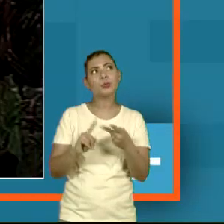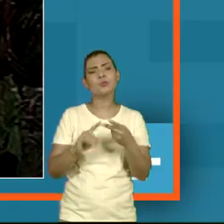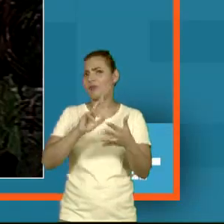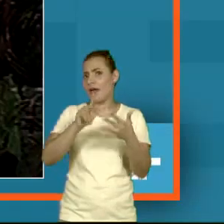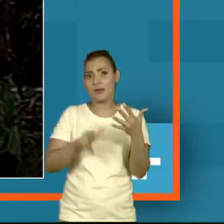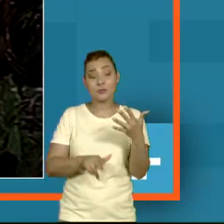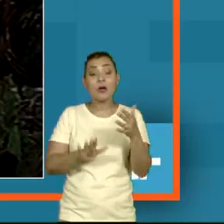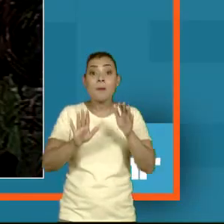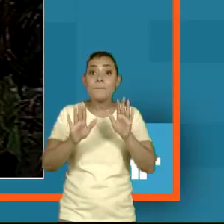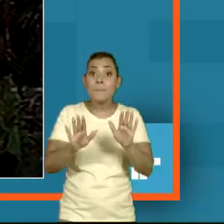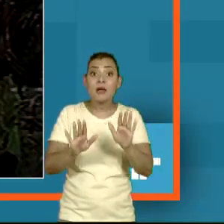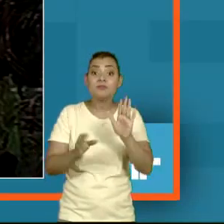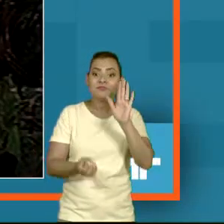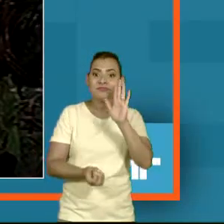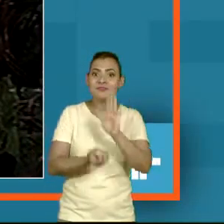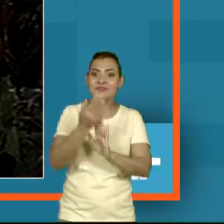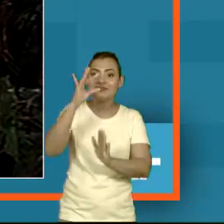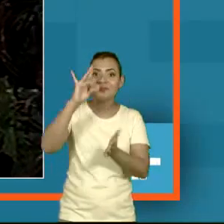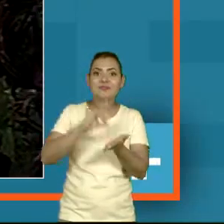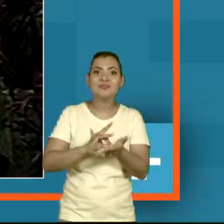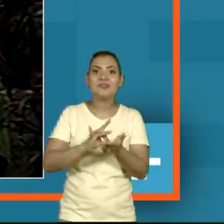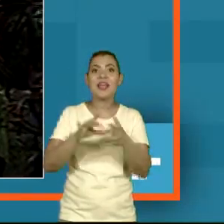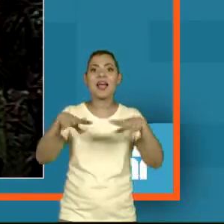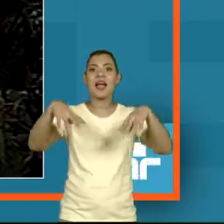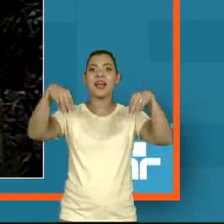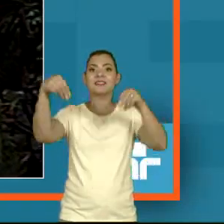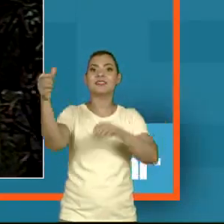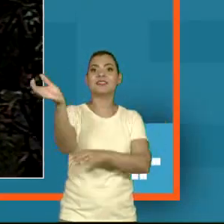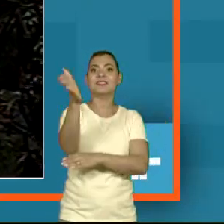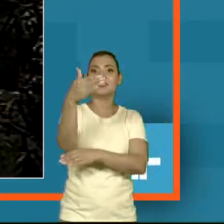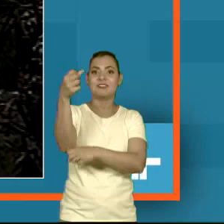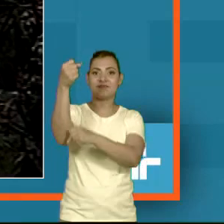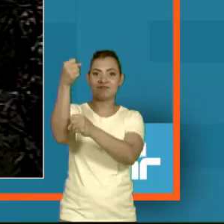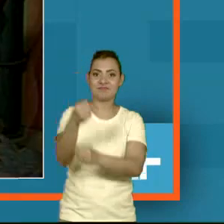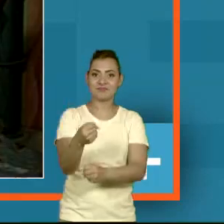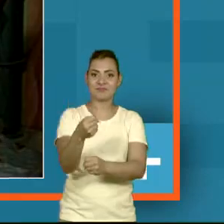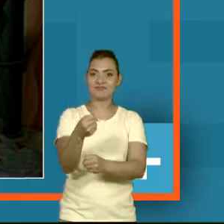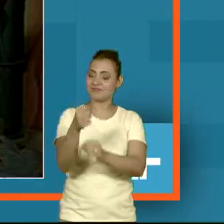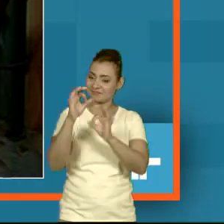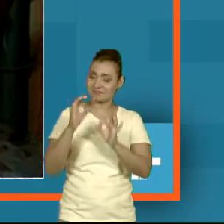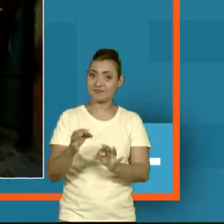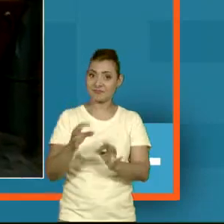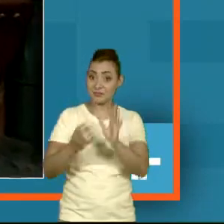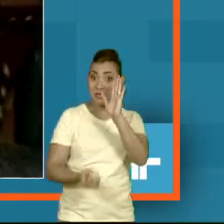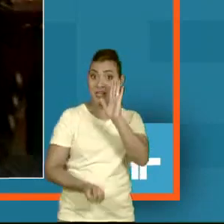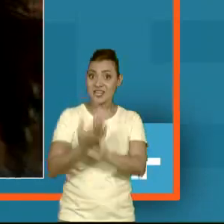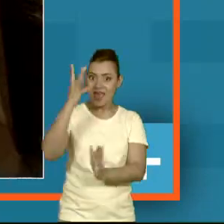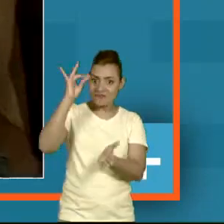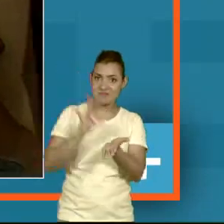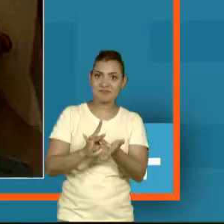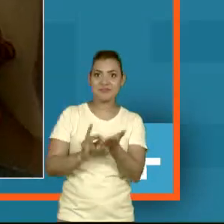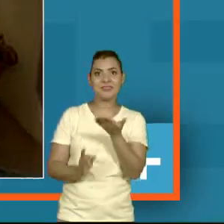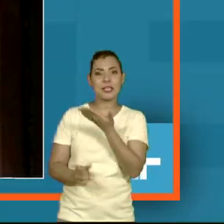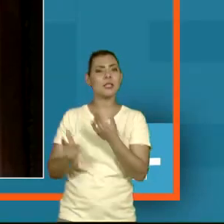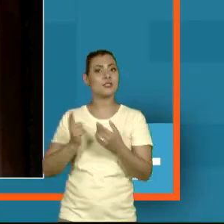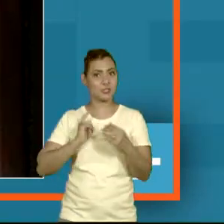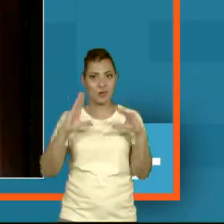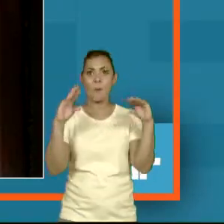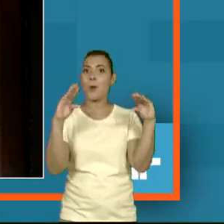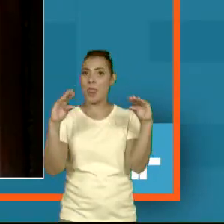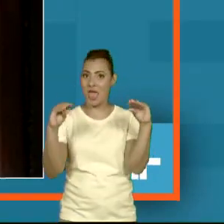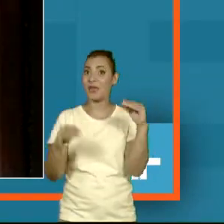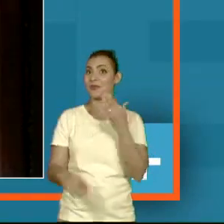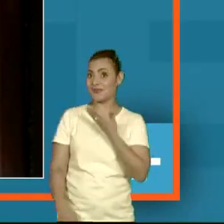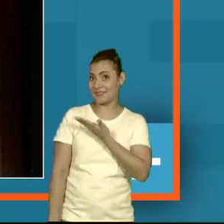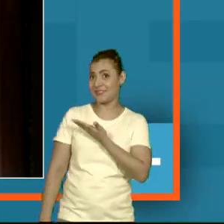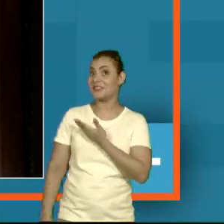nasceu então o tal do Castelo Rá-Tim-Bum, gente. O Castelo nasceu, tinha bonecos para a nossa